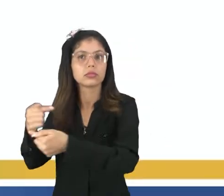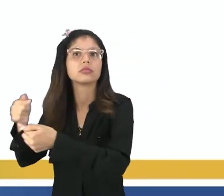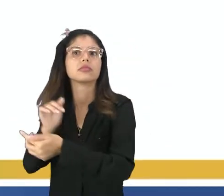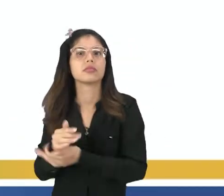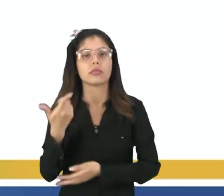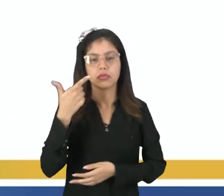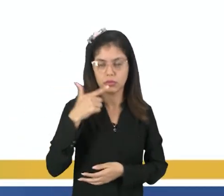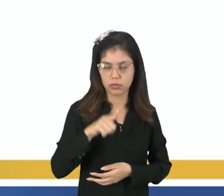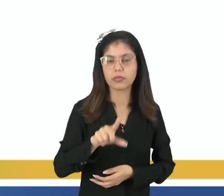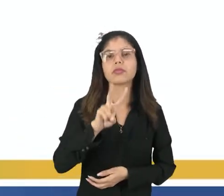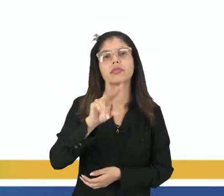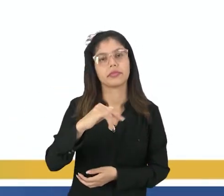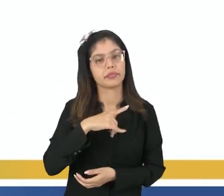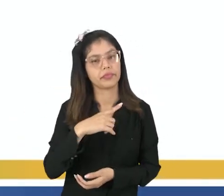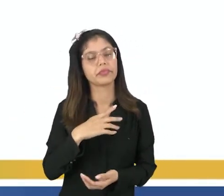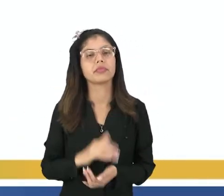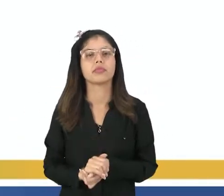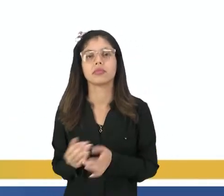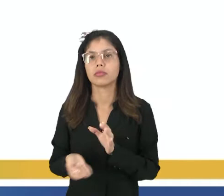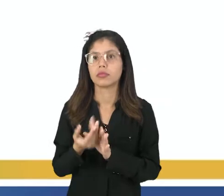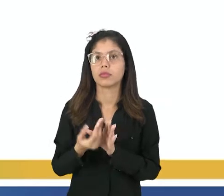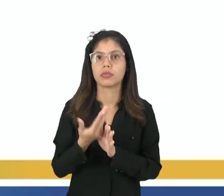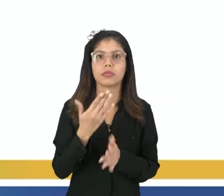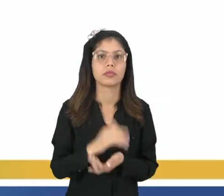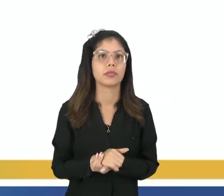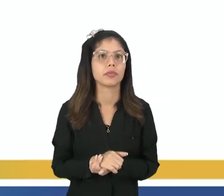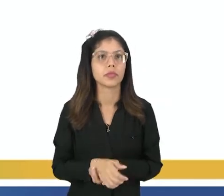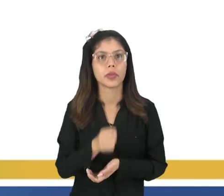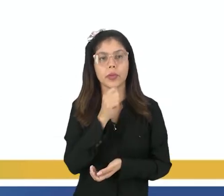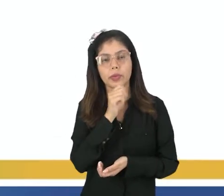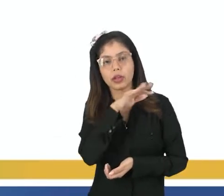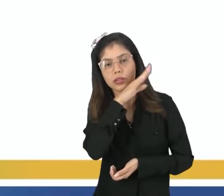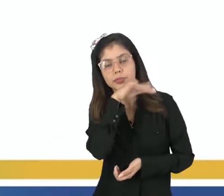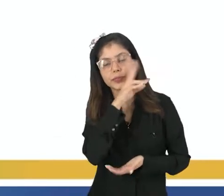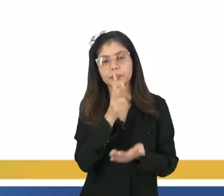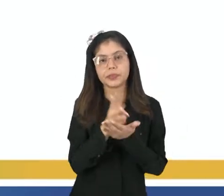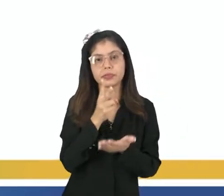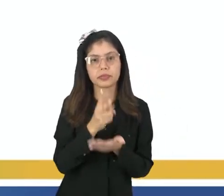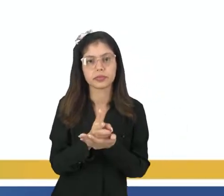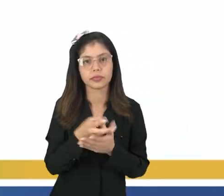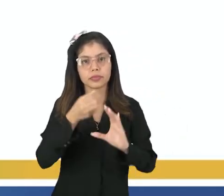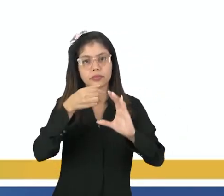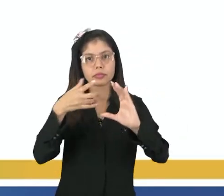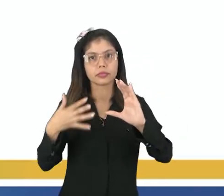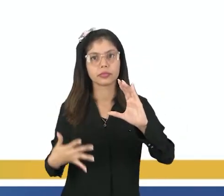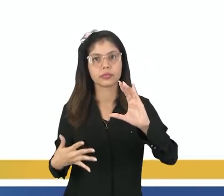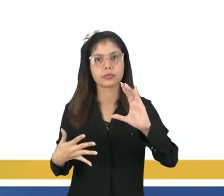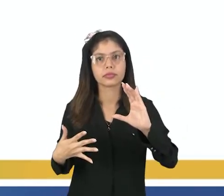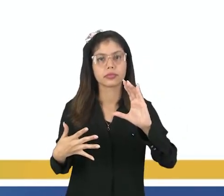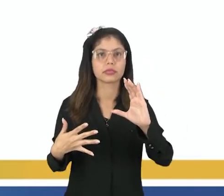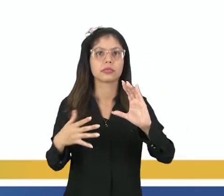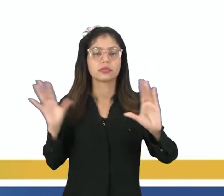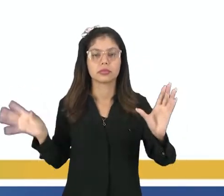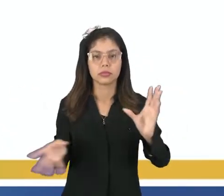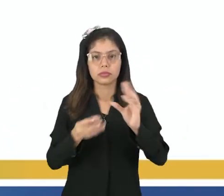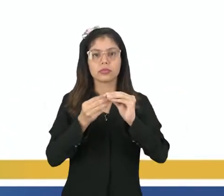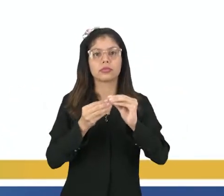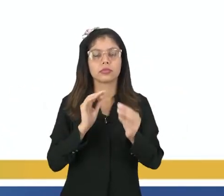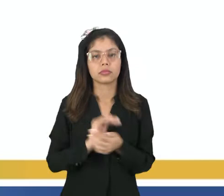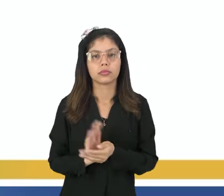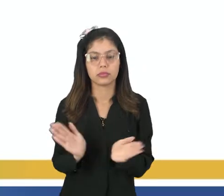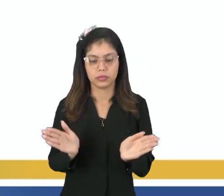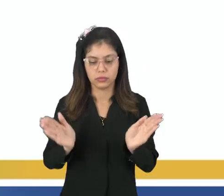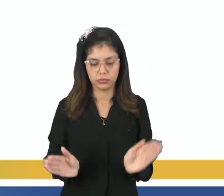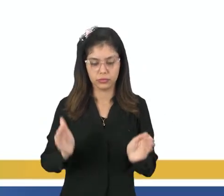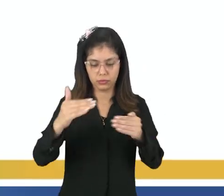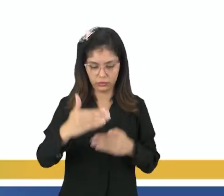também terão a capacidade de se reproduzir. Animais que são da mesma espécie, eles são colocados dentro de uma